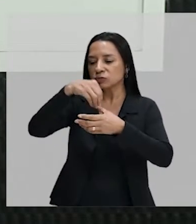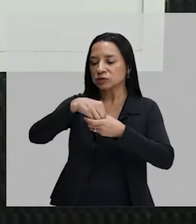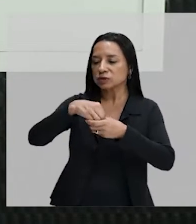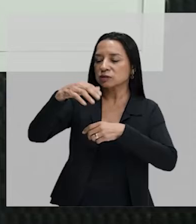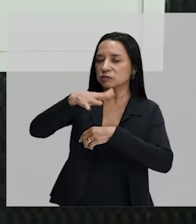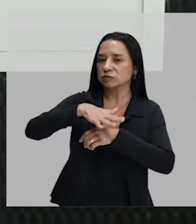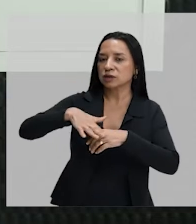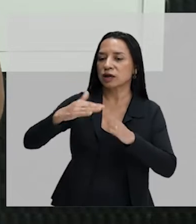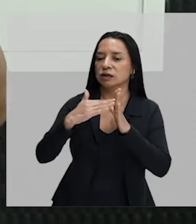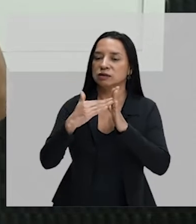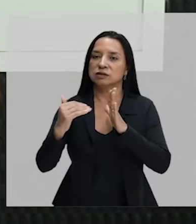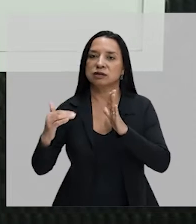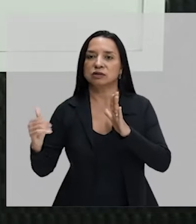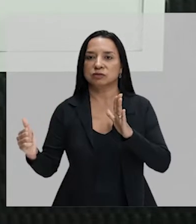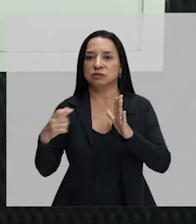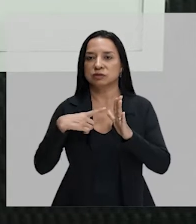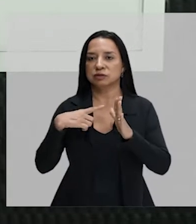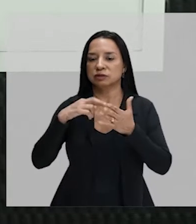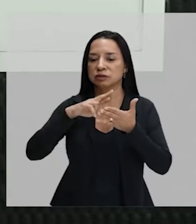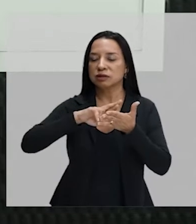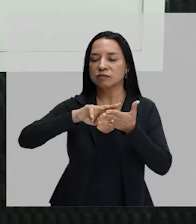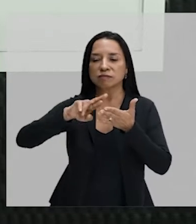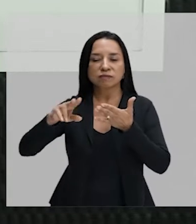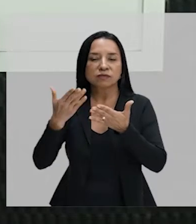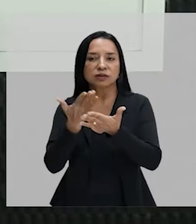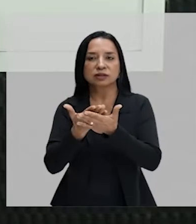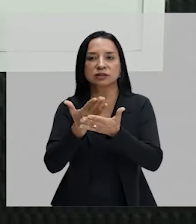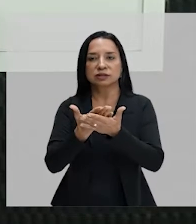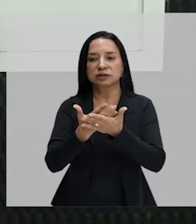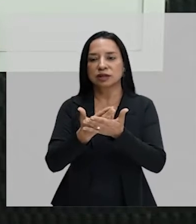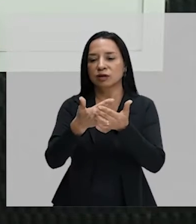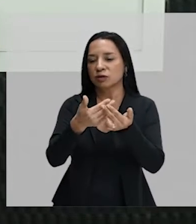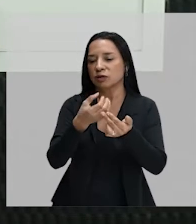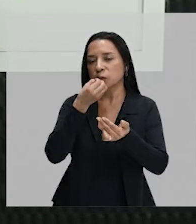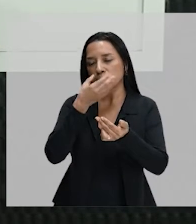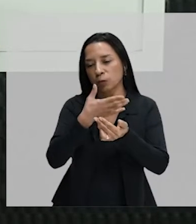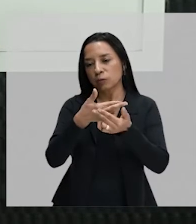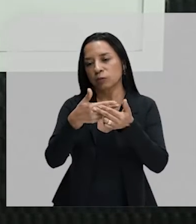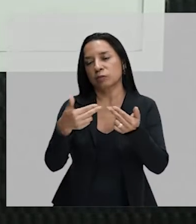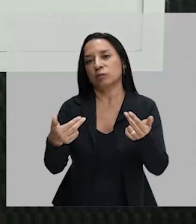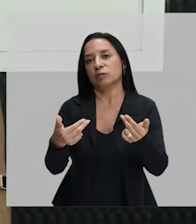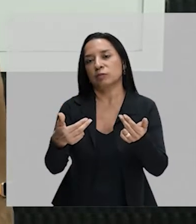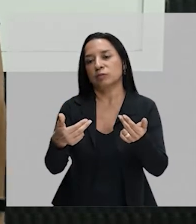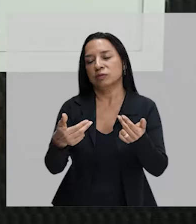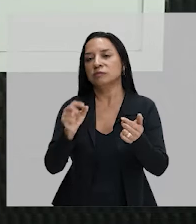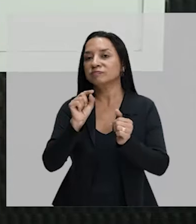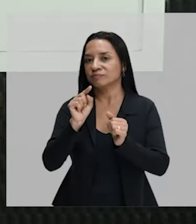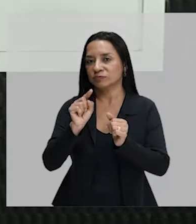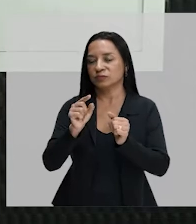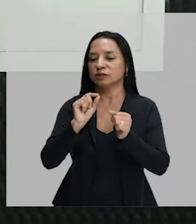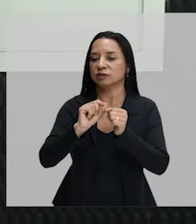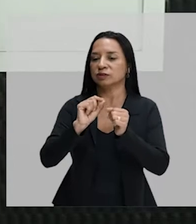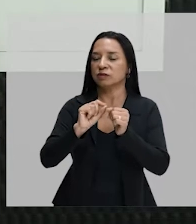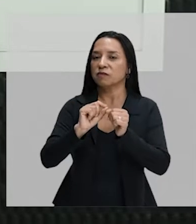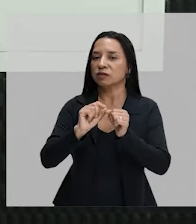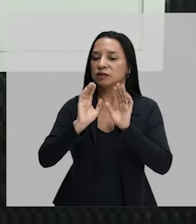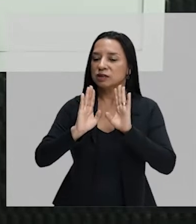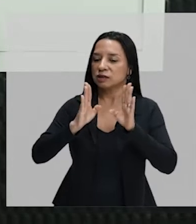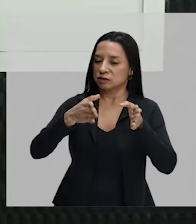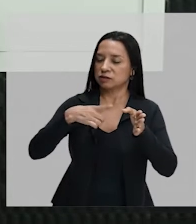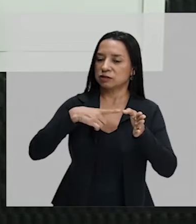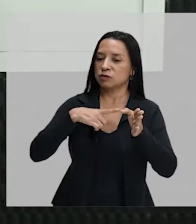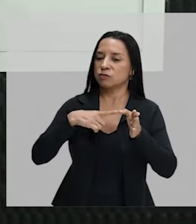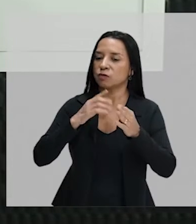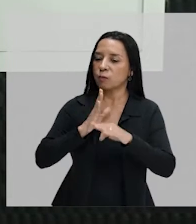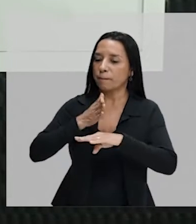já temos aqui várias aulas, olha que coisa maravilhosa, você que vai fazer o vestibular, você que tem o foco aí, que quer passar